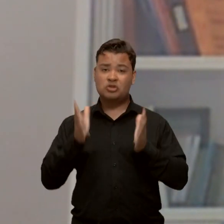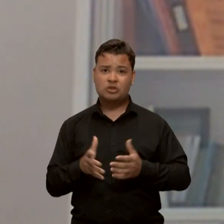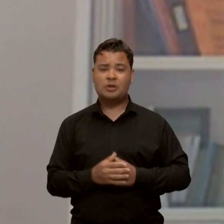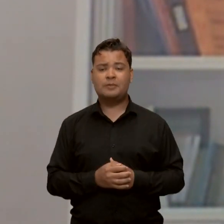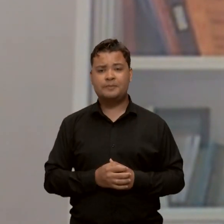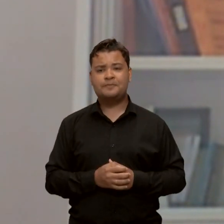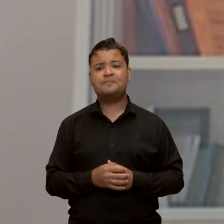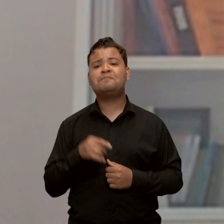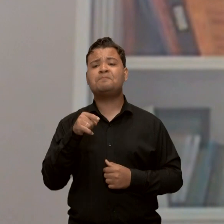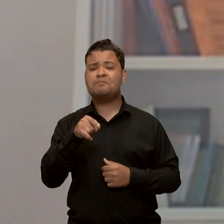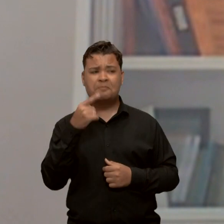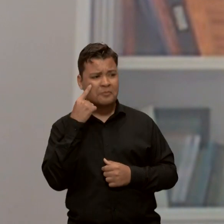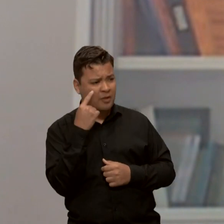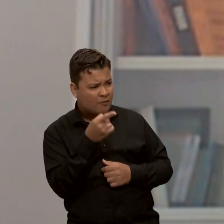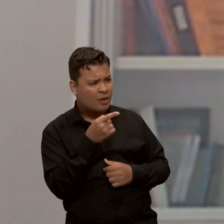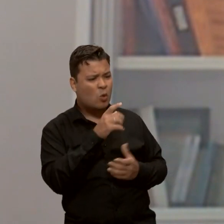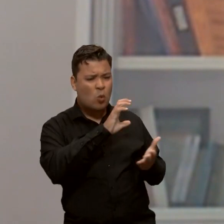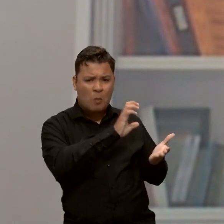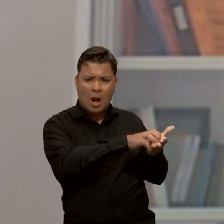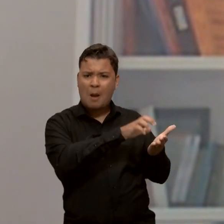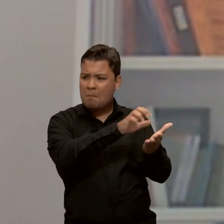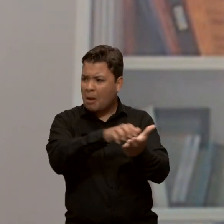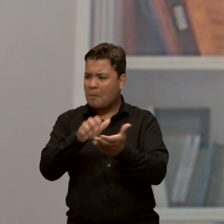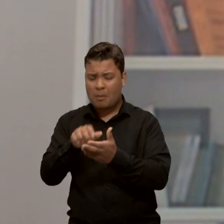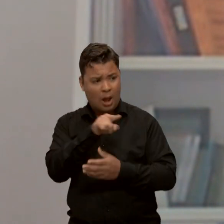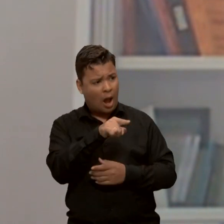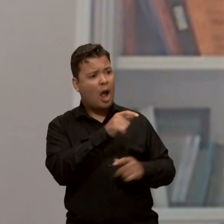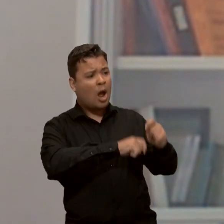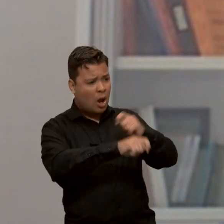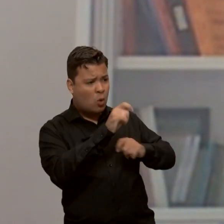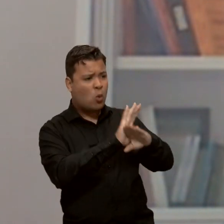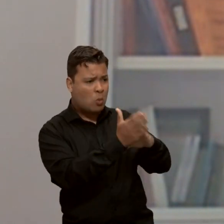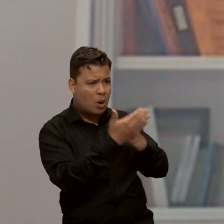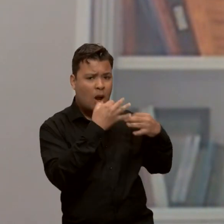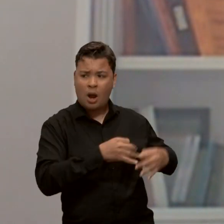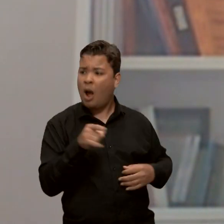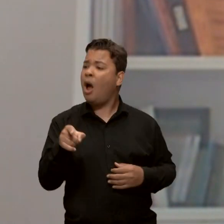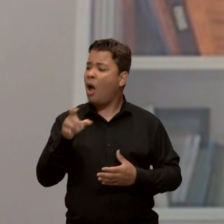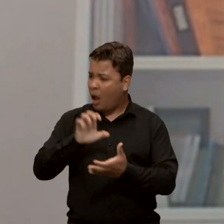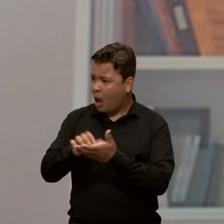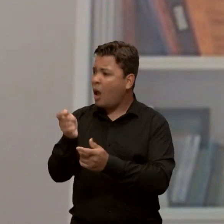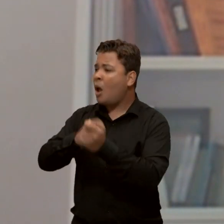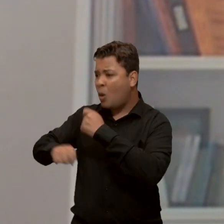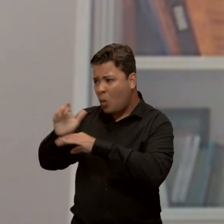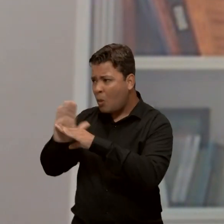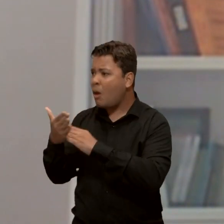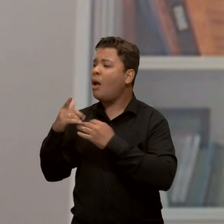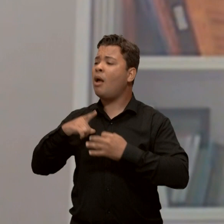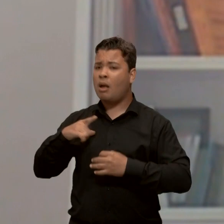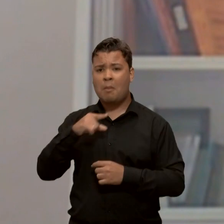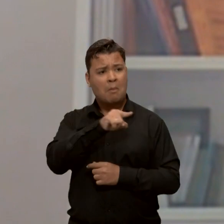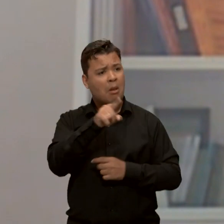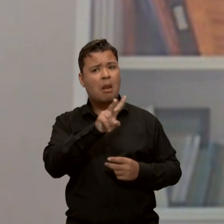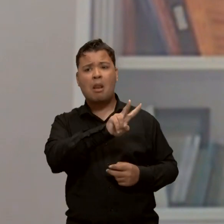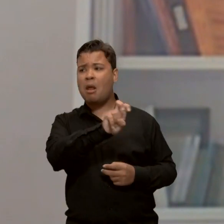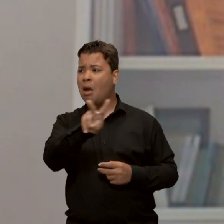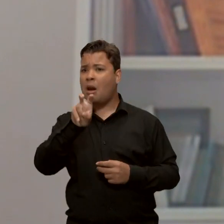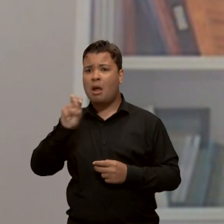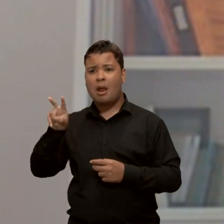brota em diversos locais, e cabe a nós que somos muito,